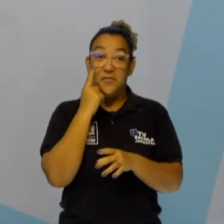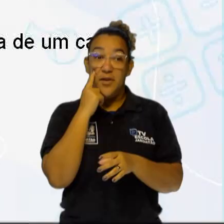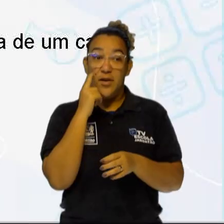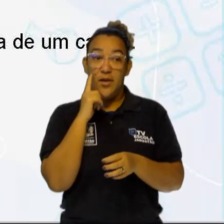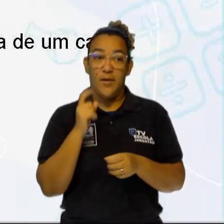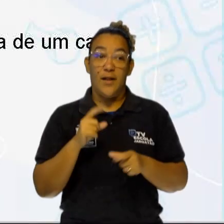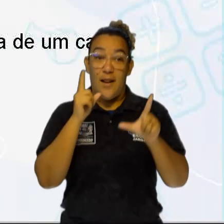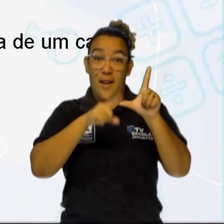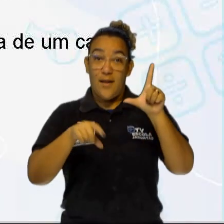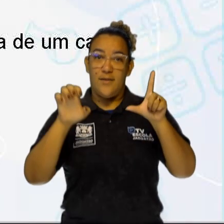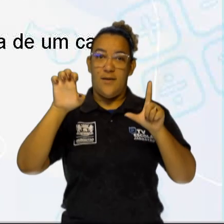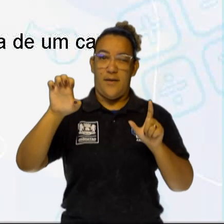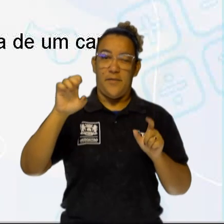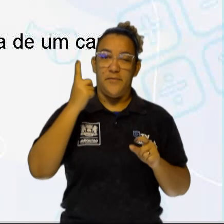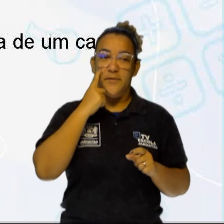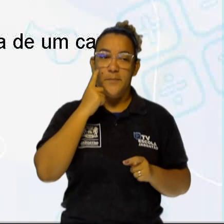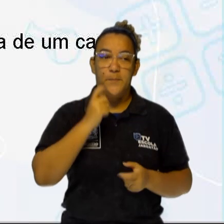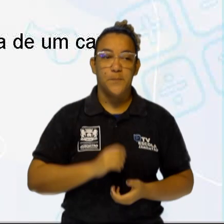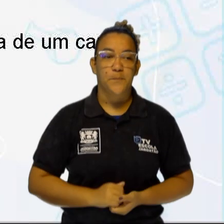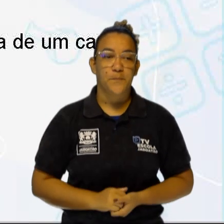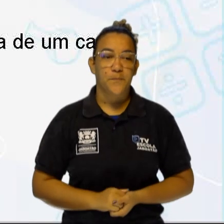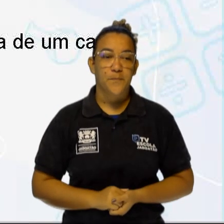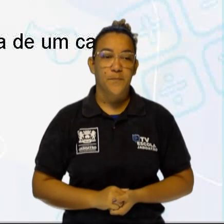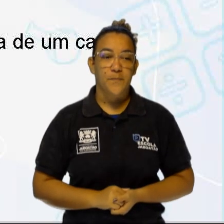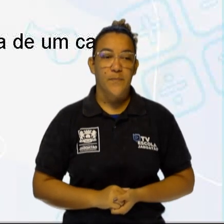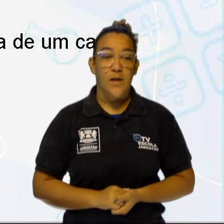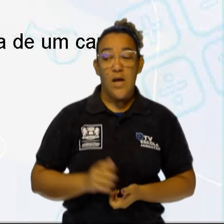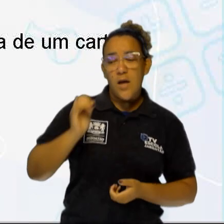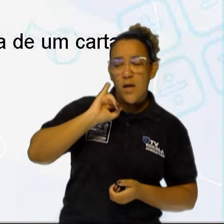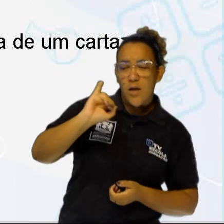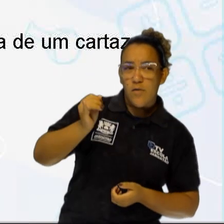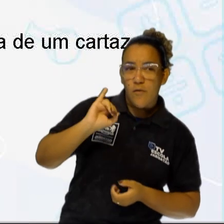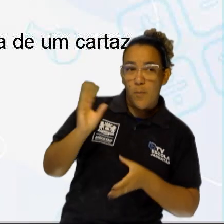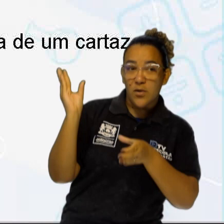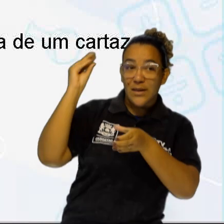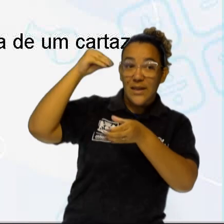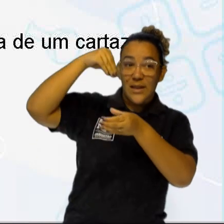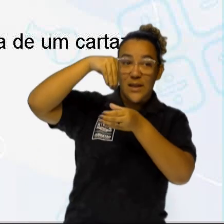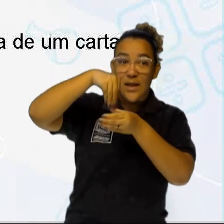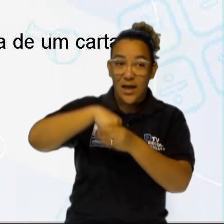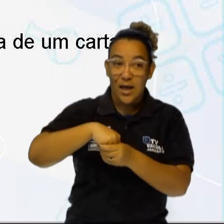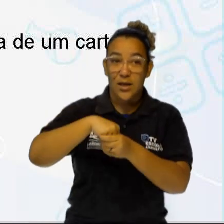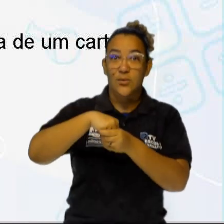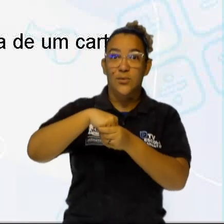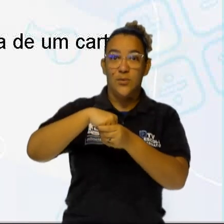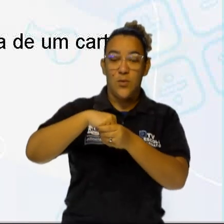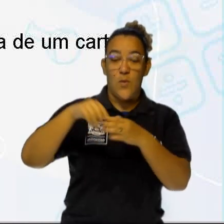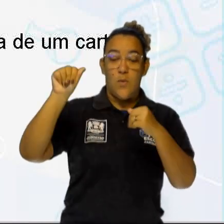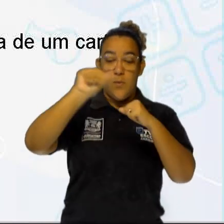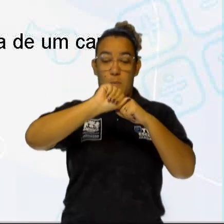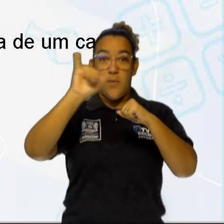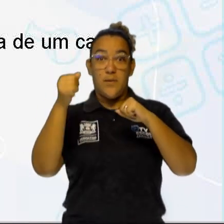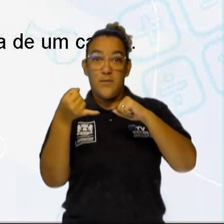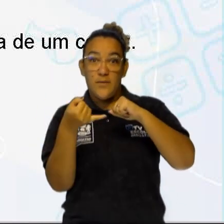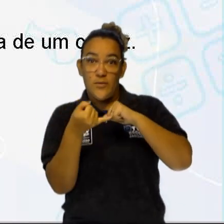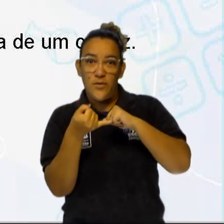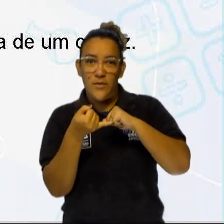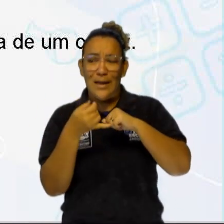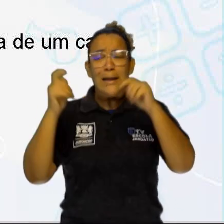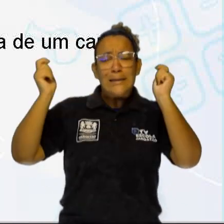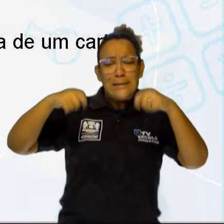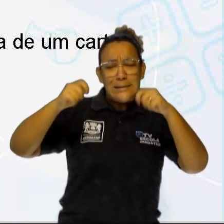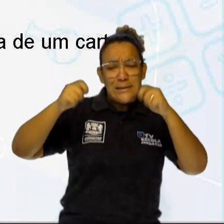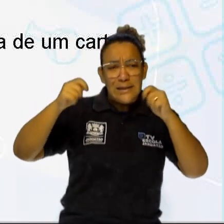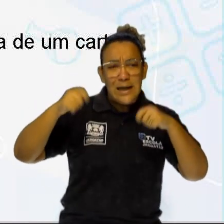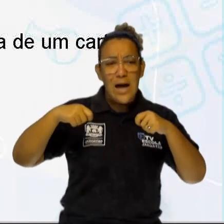E. No item E nós temos o seguinte: as informações contidas através da adjetivação permitem concluir que